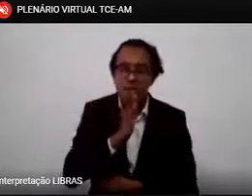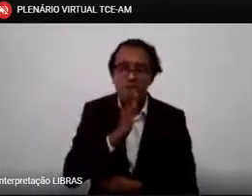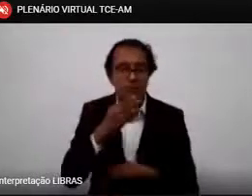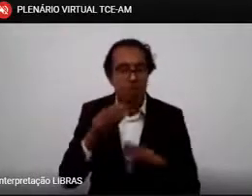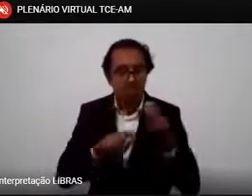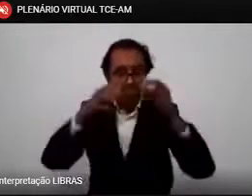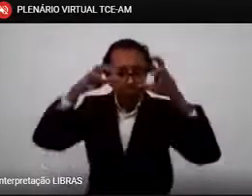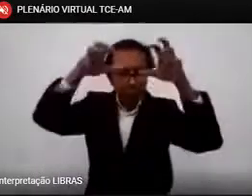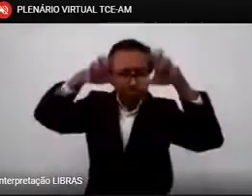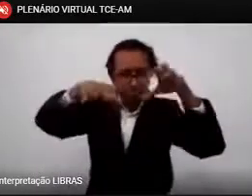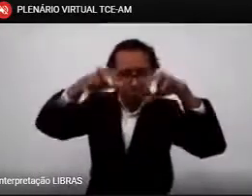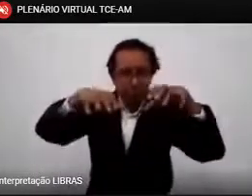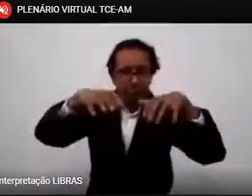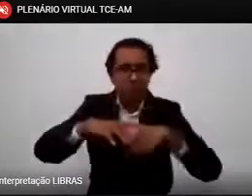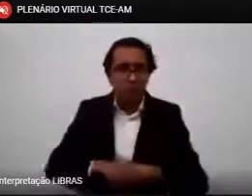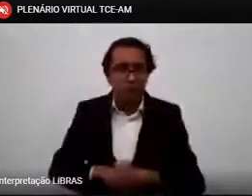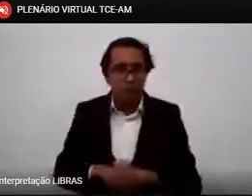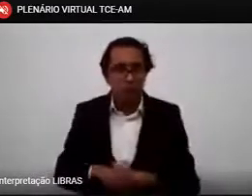floresta. O próximo.